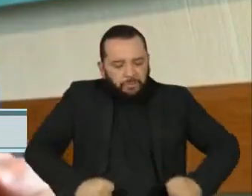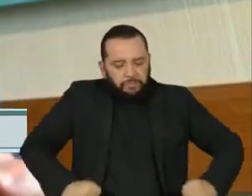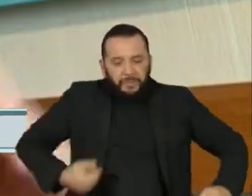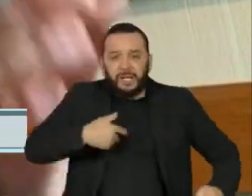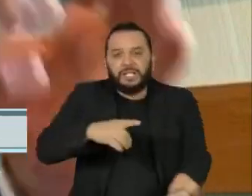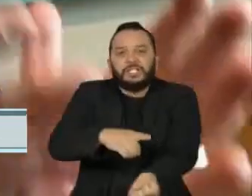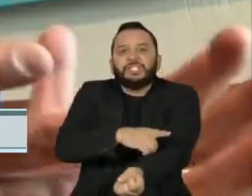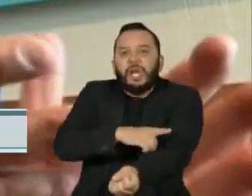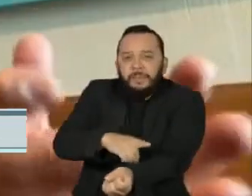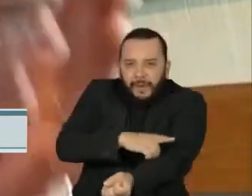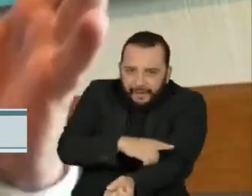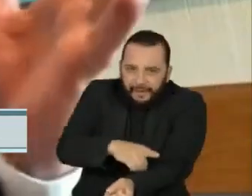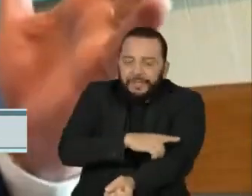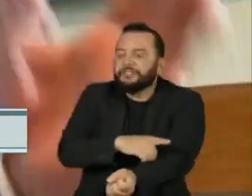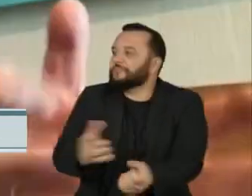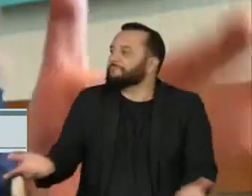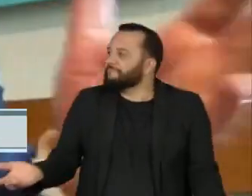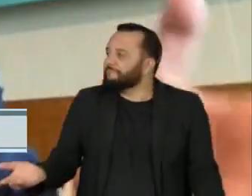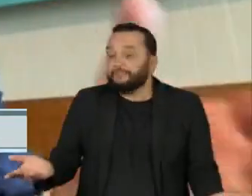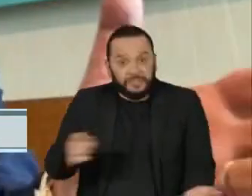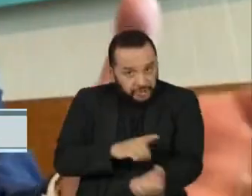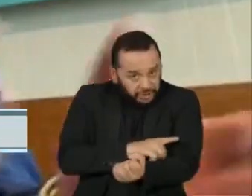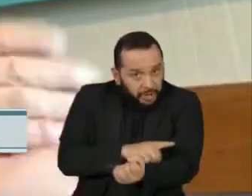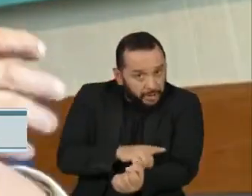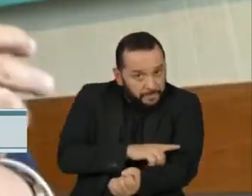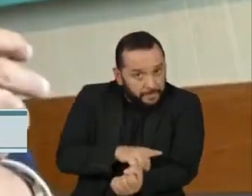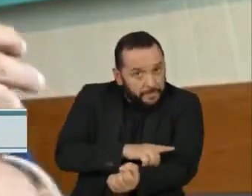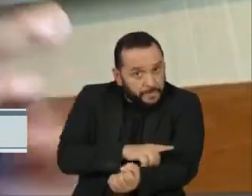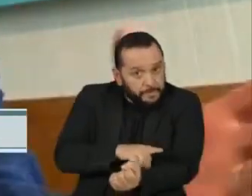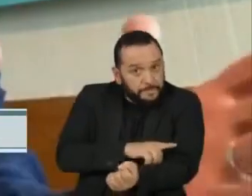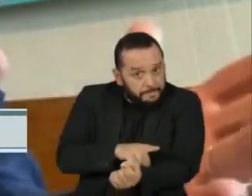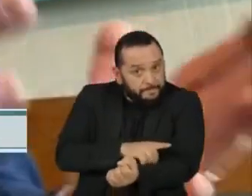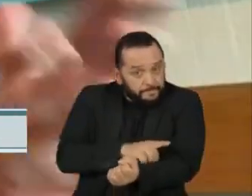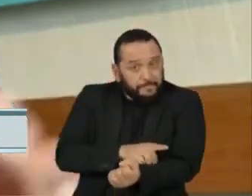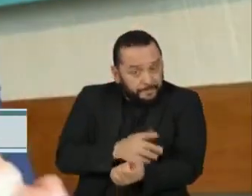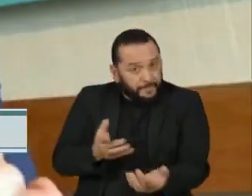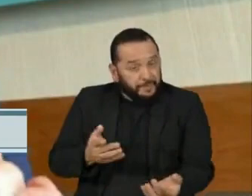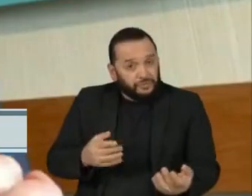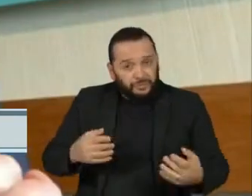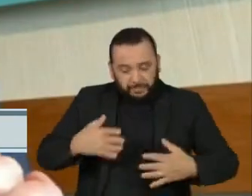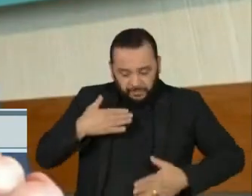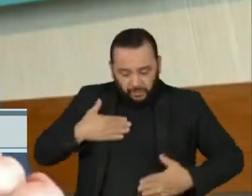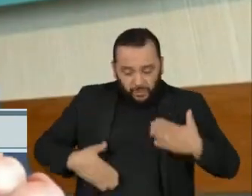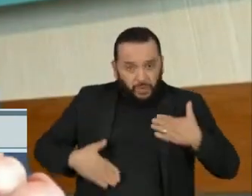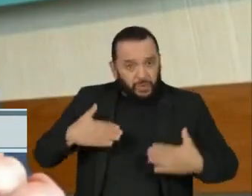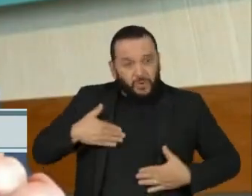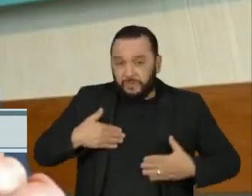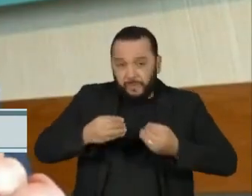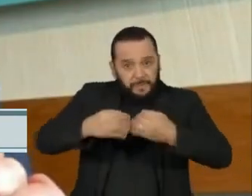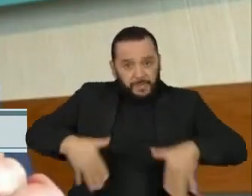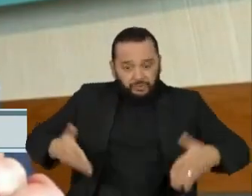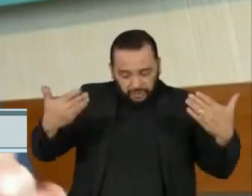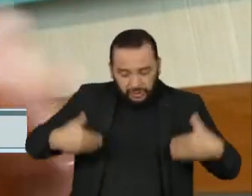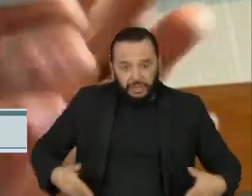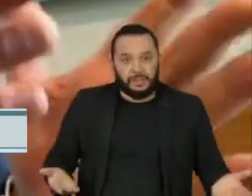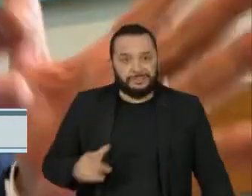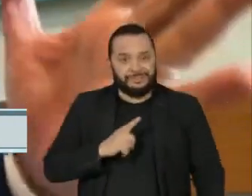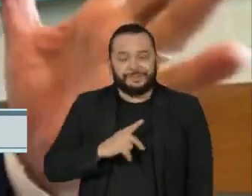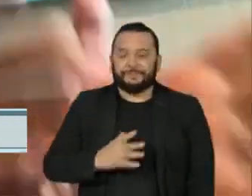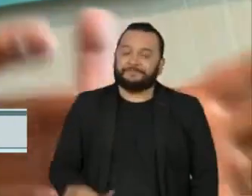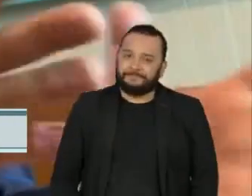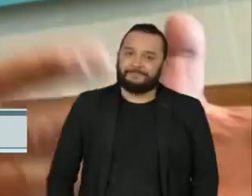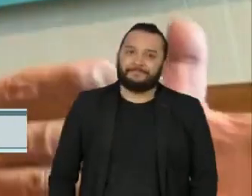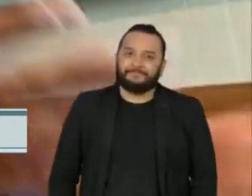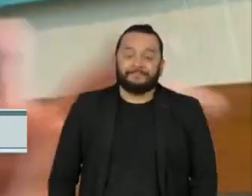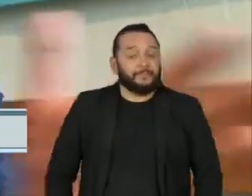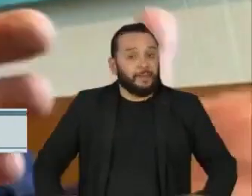estão abertas. Diabetes, que é um pano de fundo horrível para a saúde de qualquer um. Então,